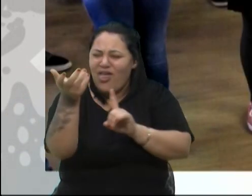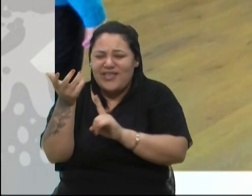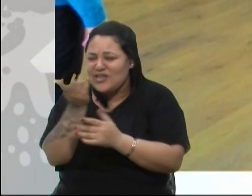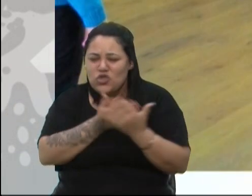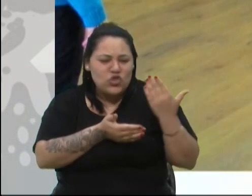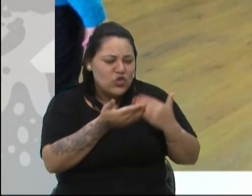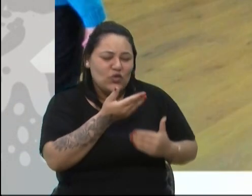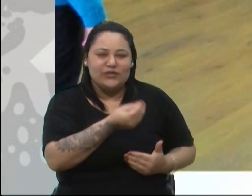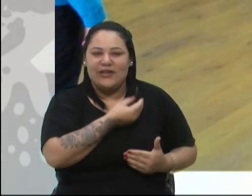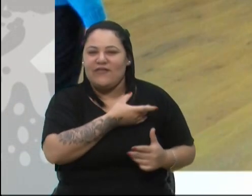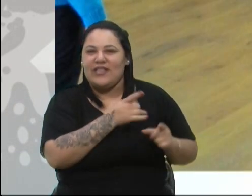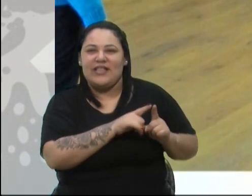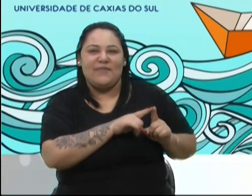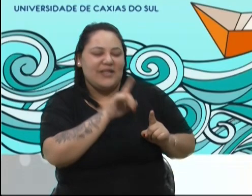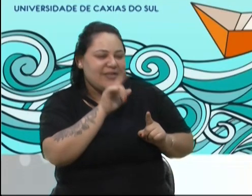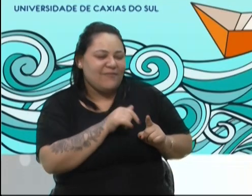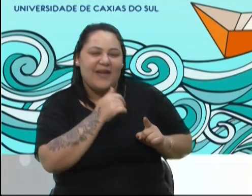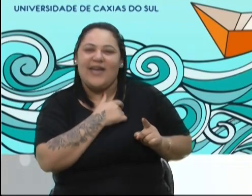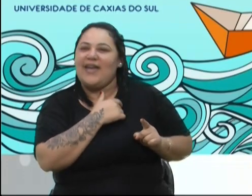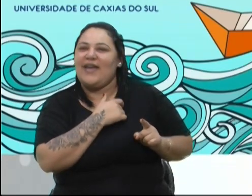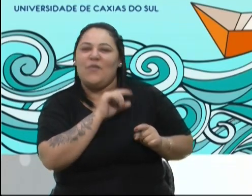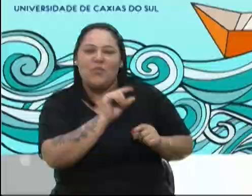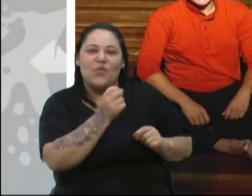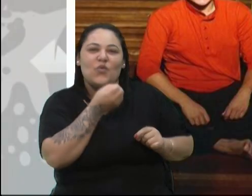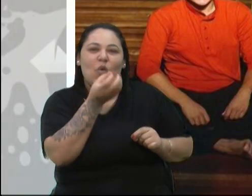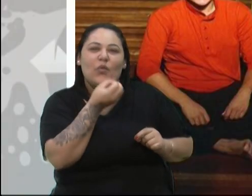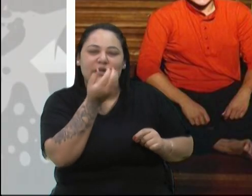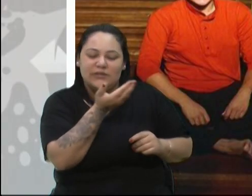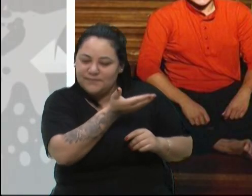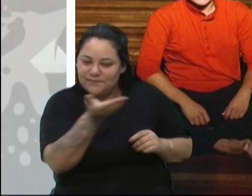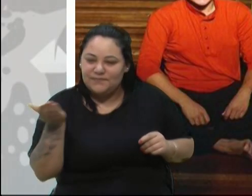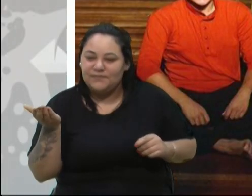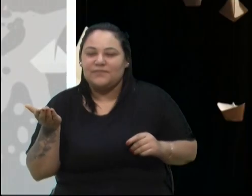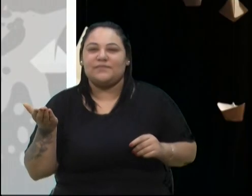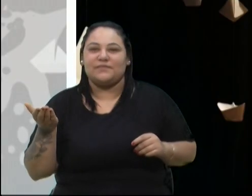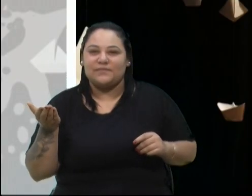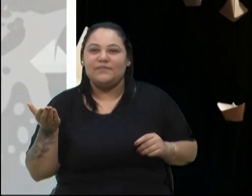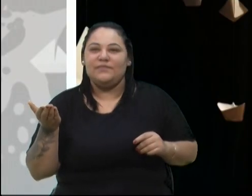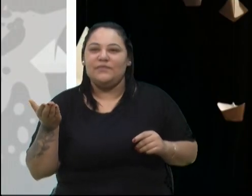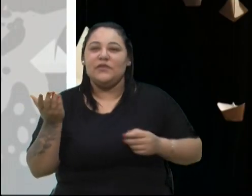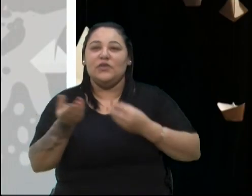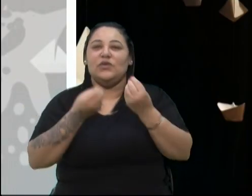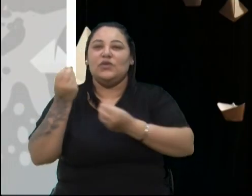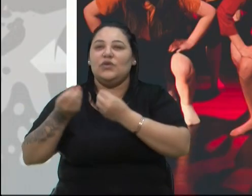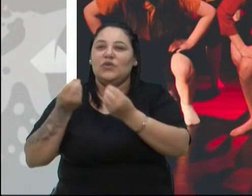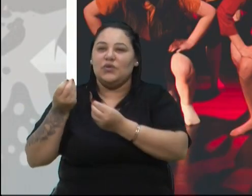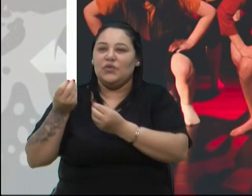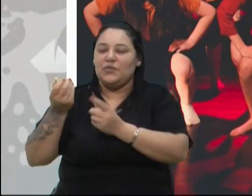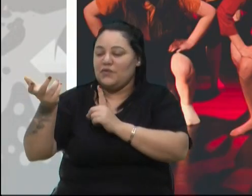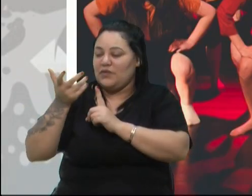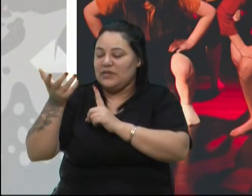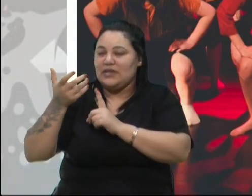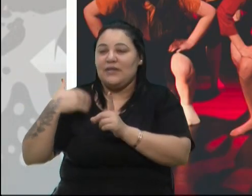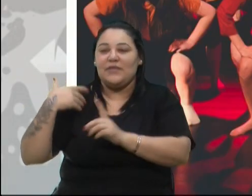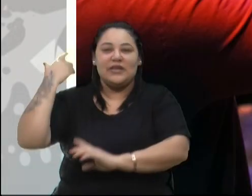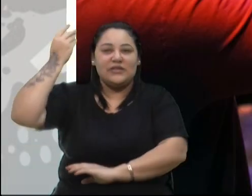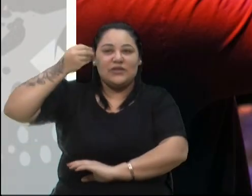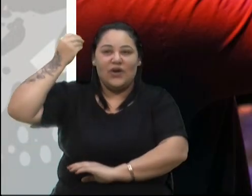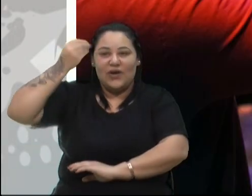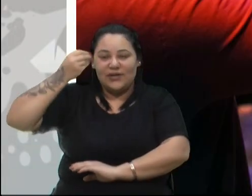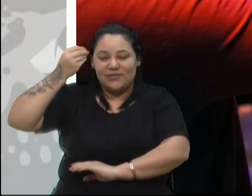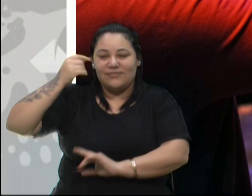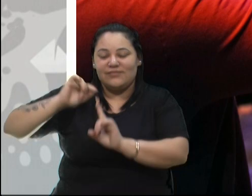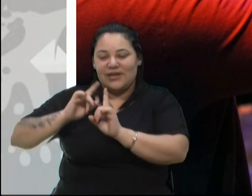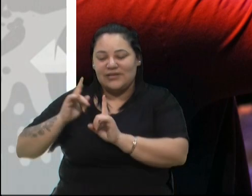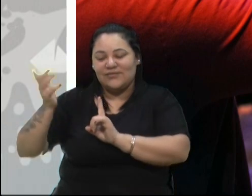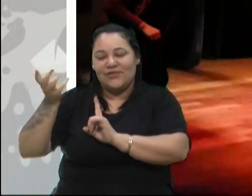esse é um breve relato que eu trouxe de como o coro influencia na minha história, mas ele influencia na história